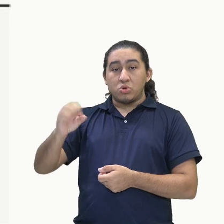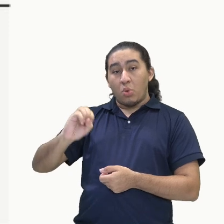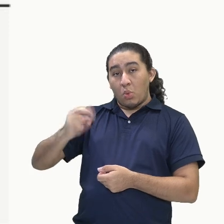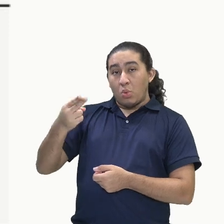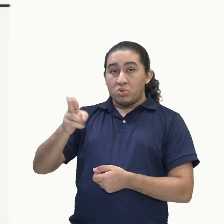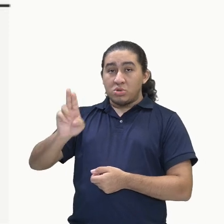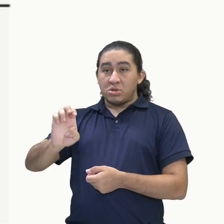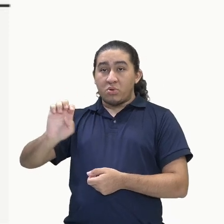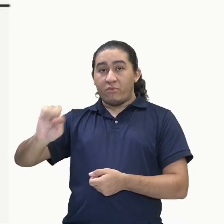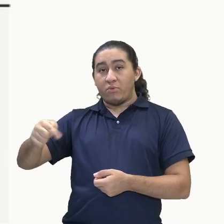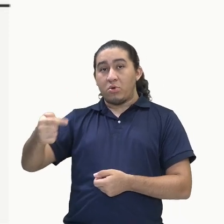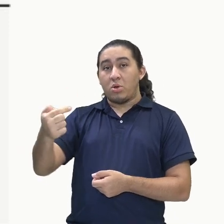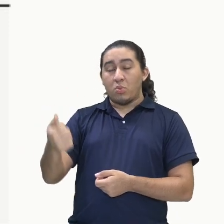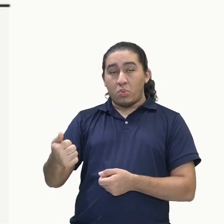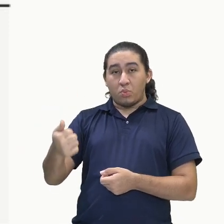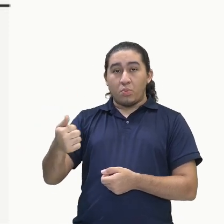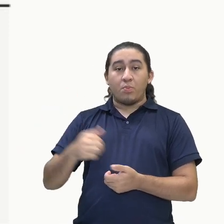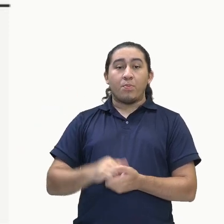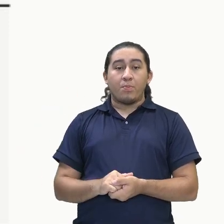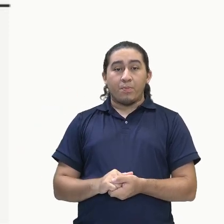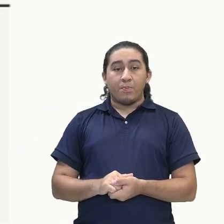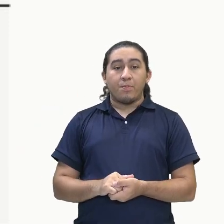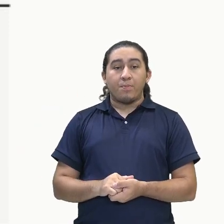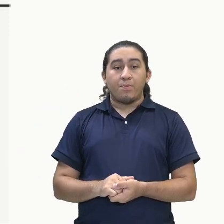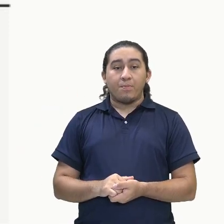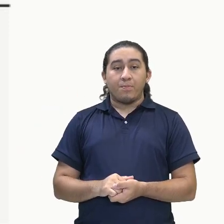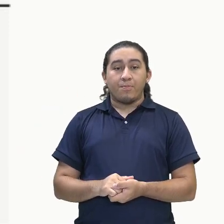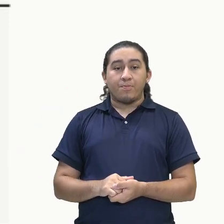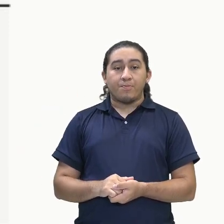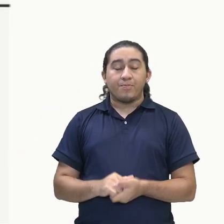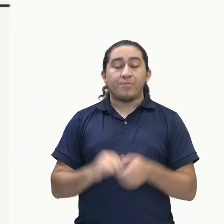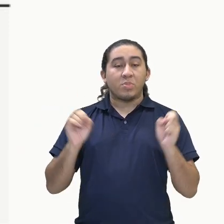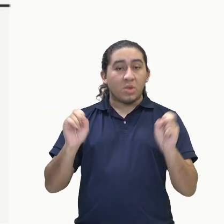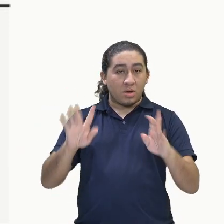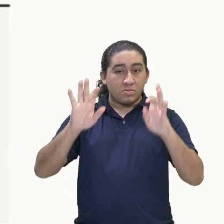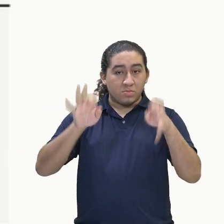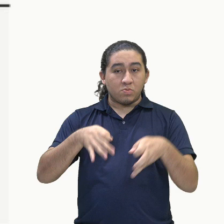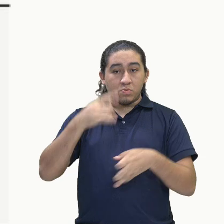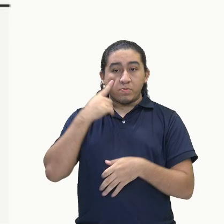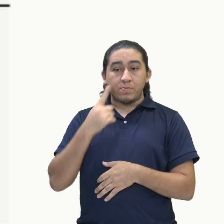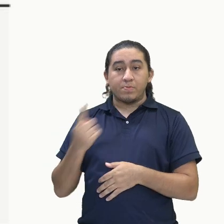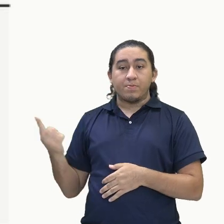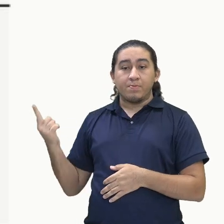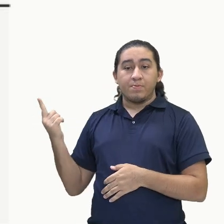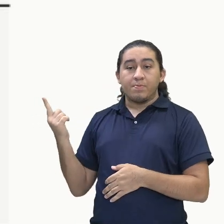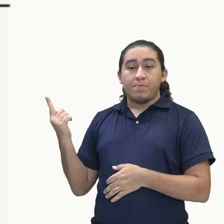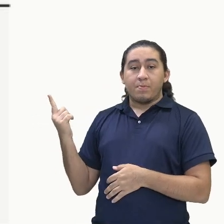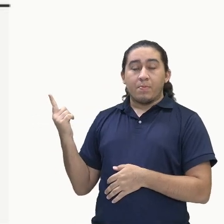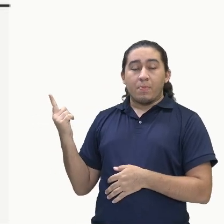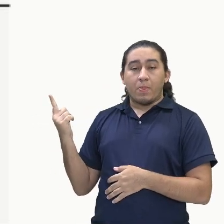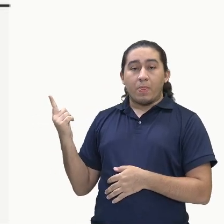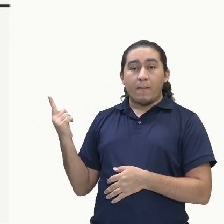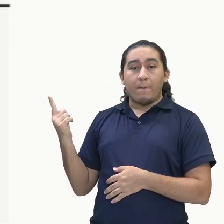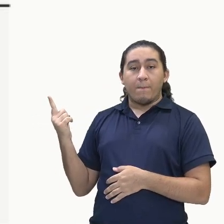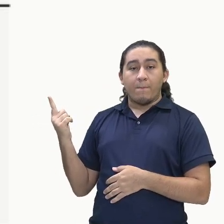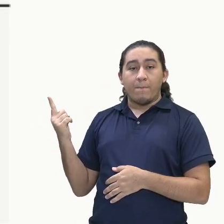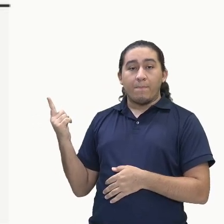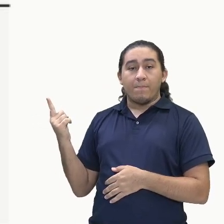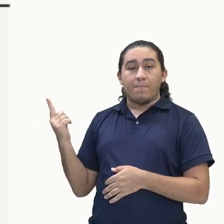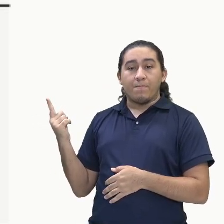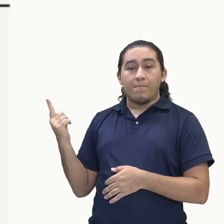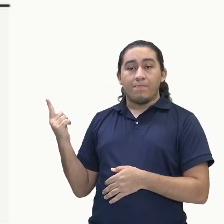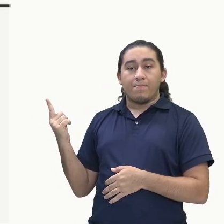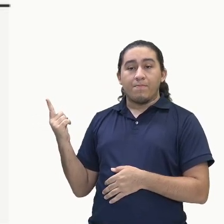5. Ou 5 e 1, beleza? Então, 1 e 5, 2 e 4, 3 e